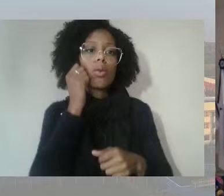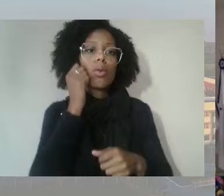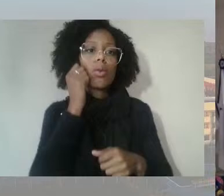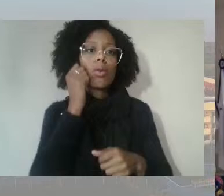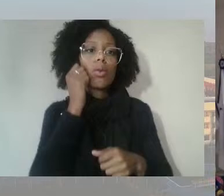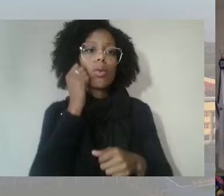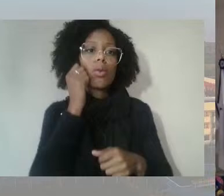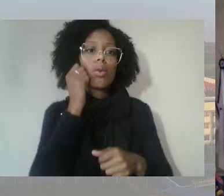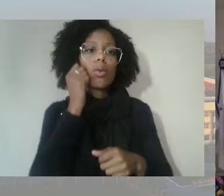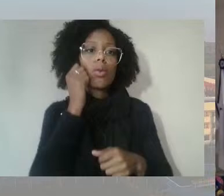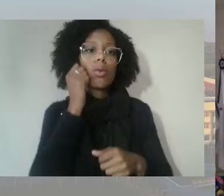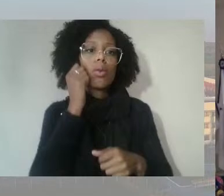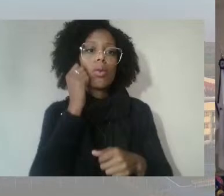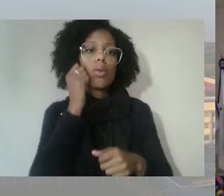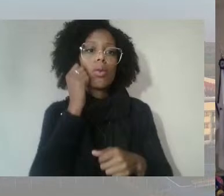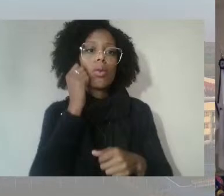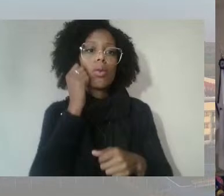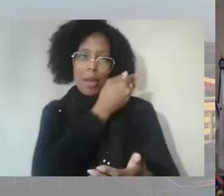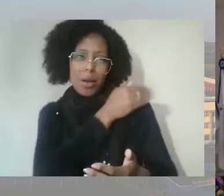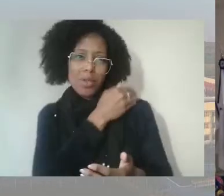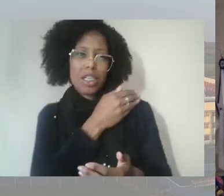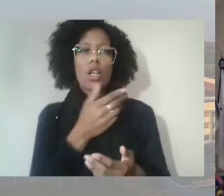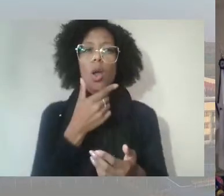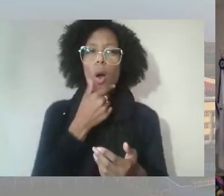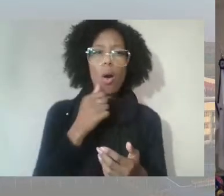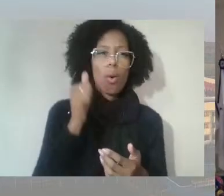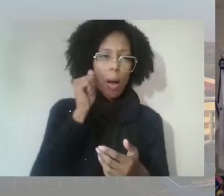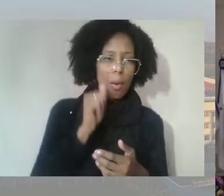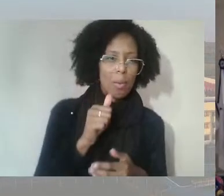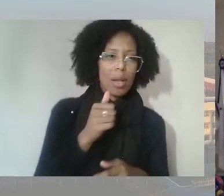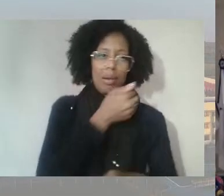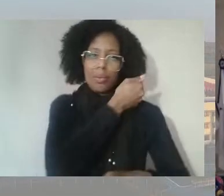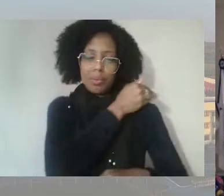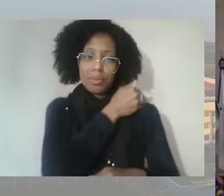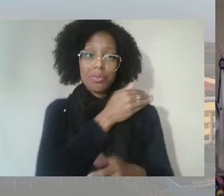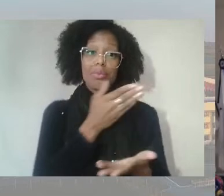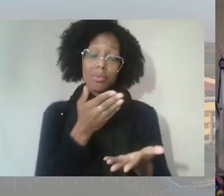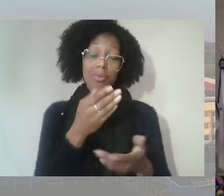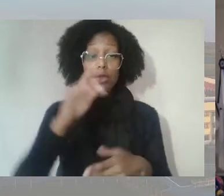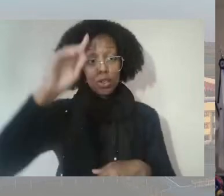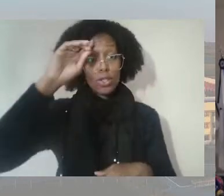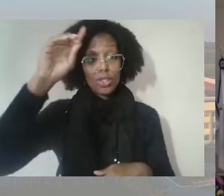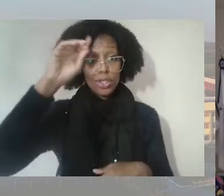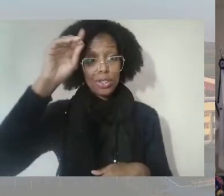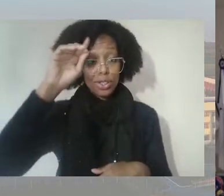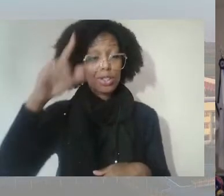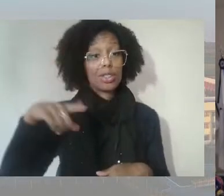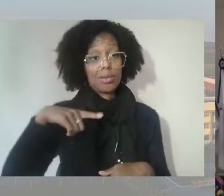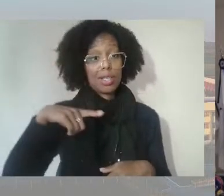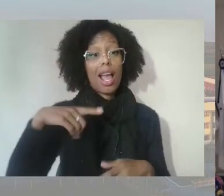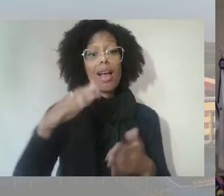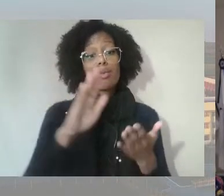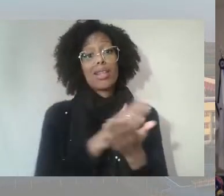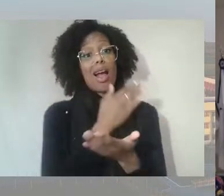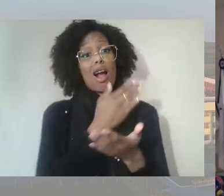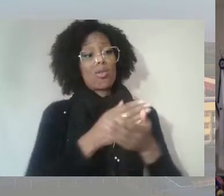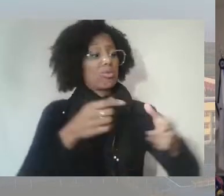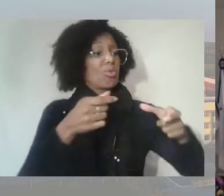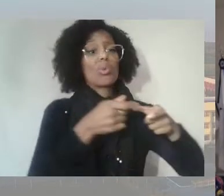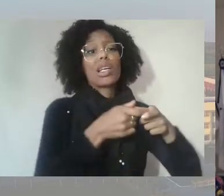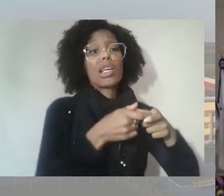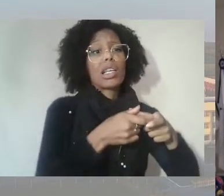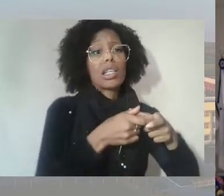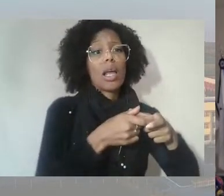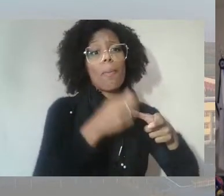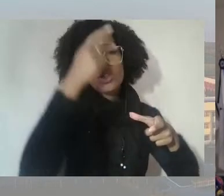isso não faz parte do dia a dia da maioria. Faz parte de algumas pequenas, poucas pessoas da